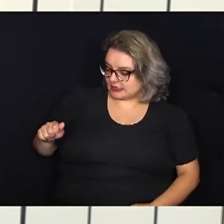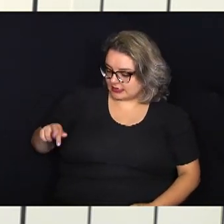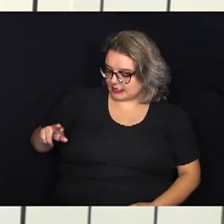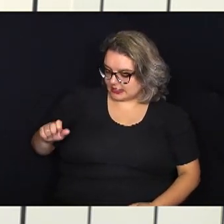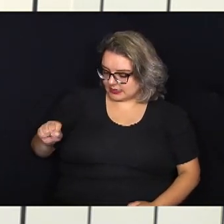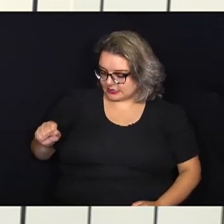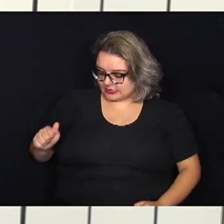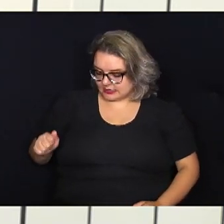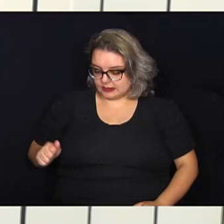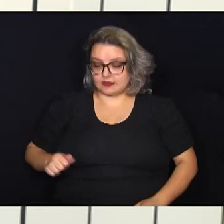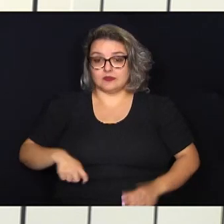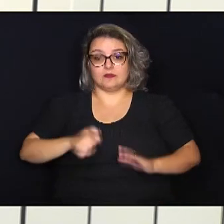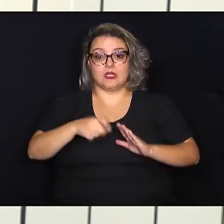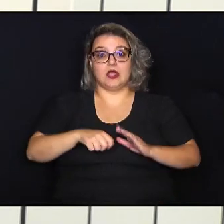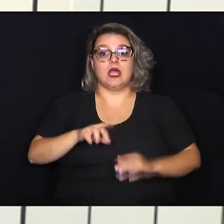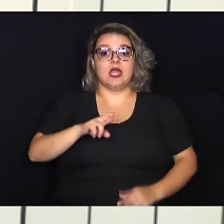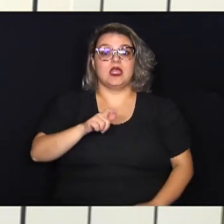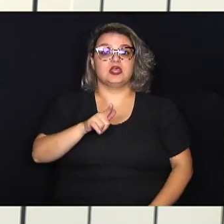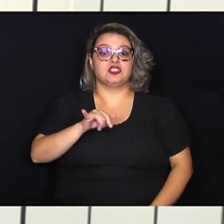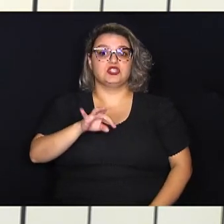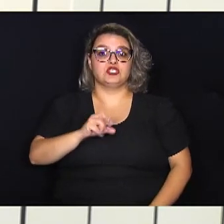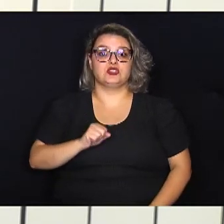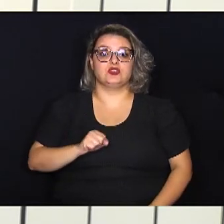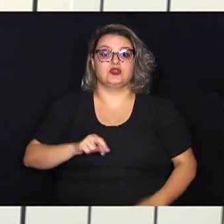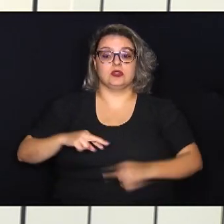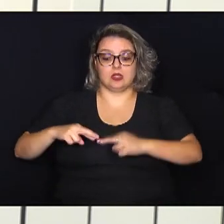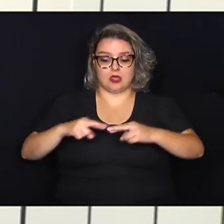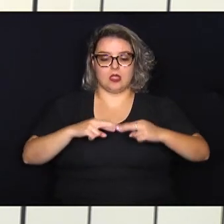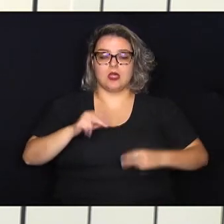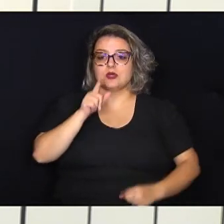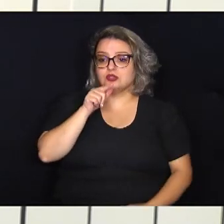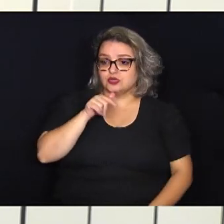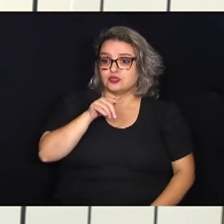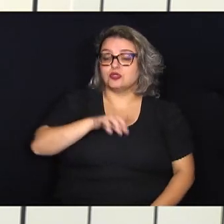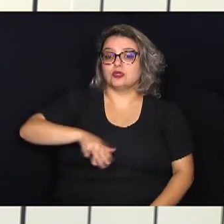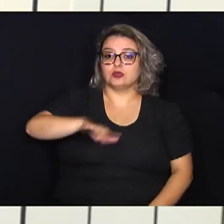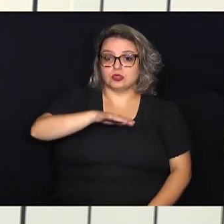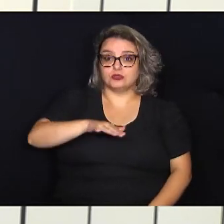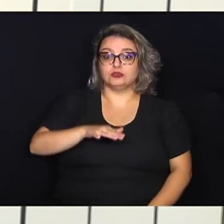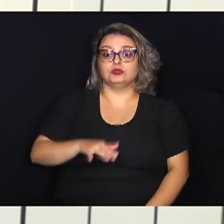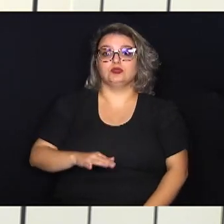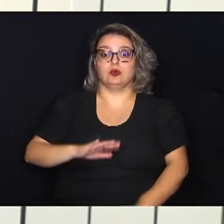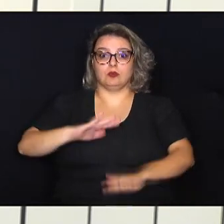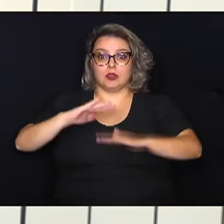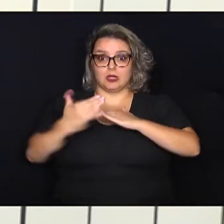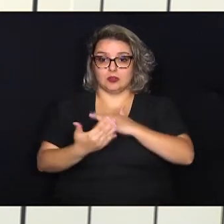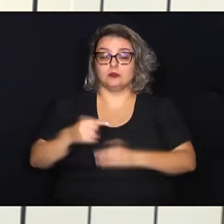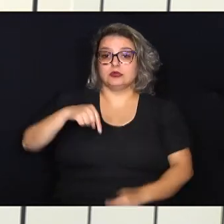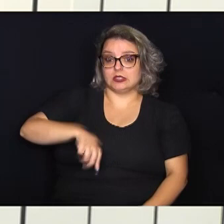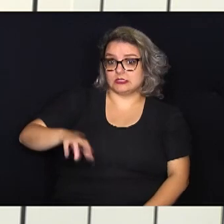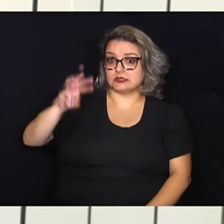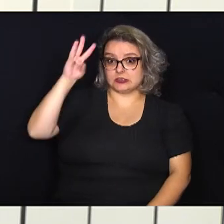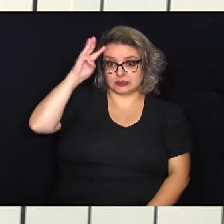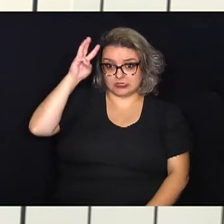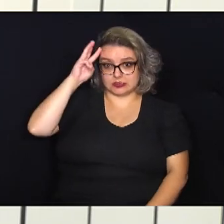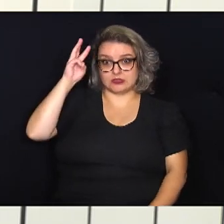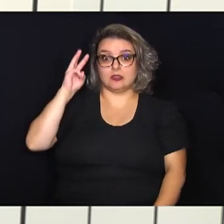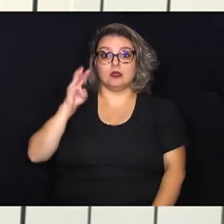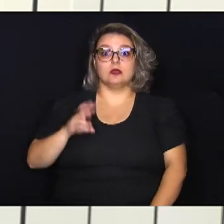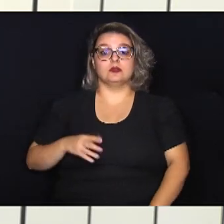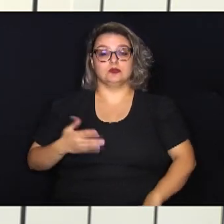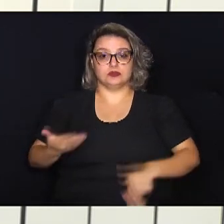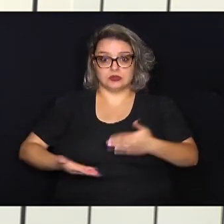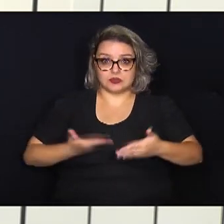registros em redes de água localizadas no bairro. Nesta terça-feira, para que o serviço seja realizado,